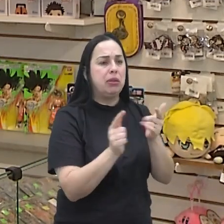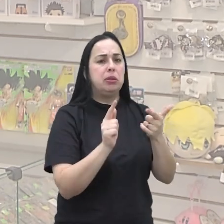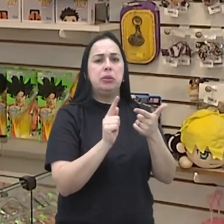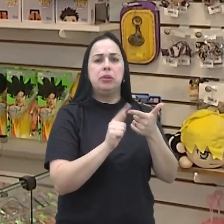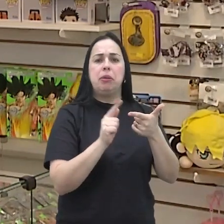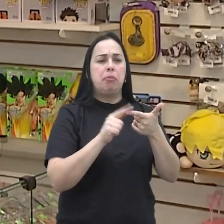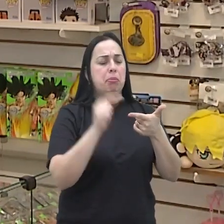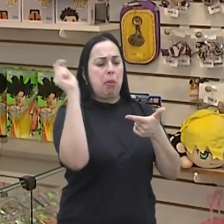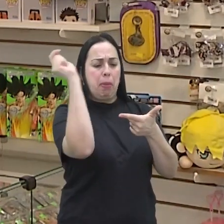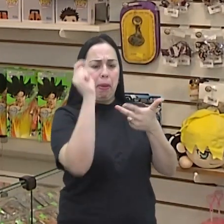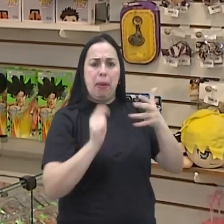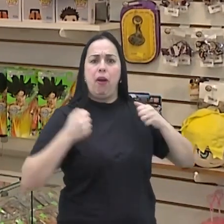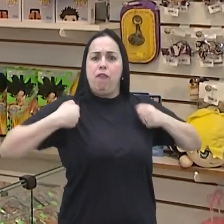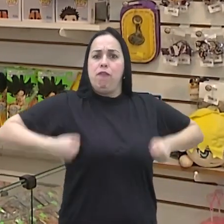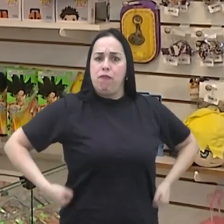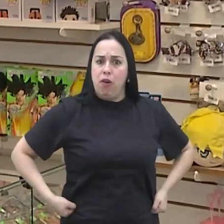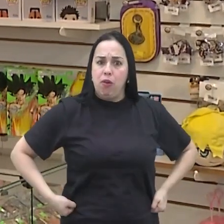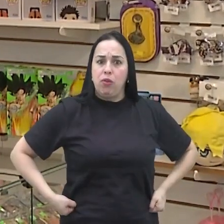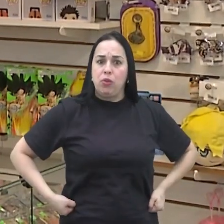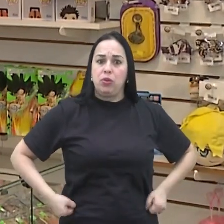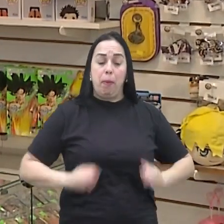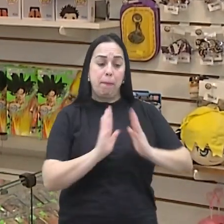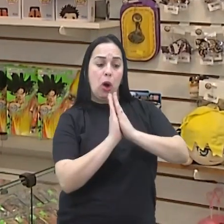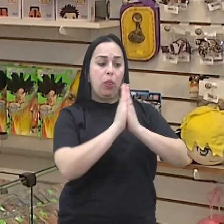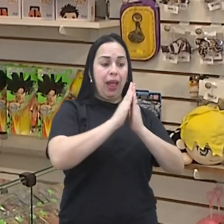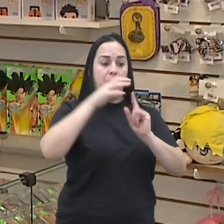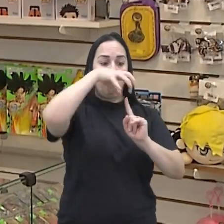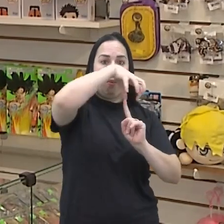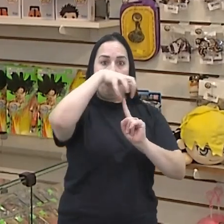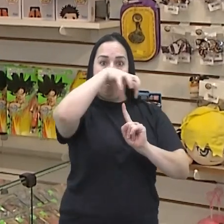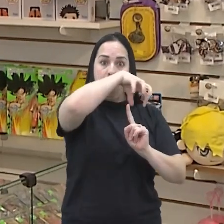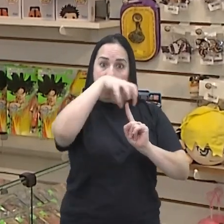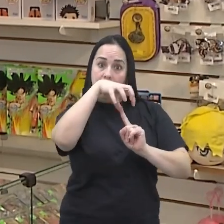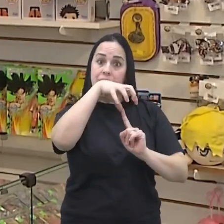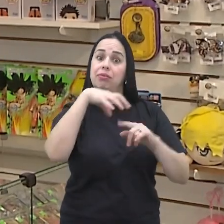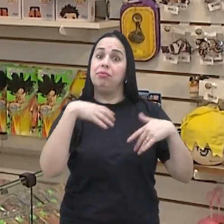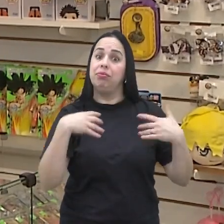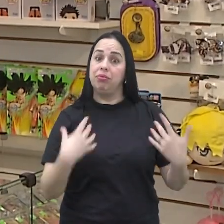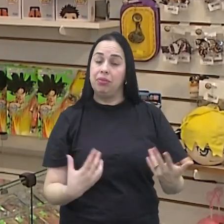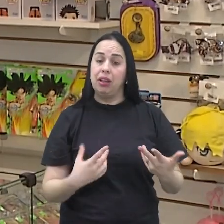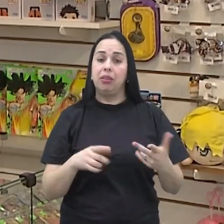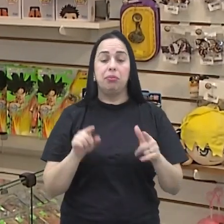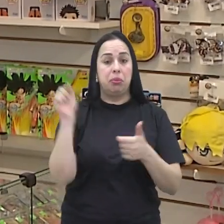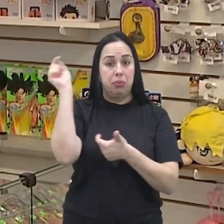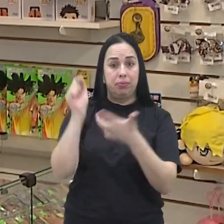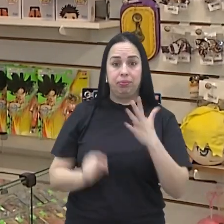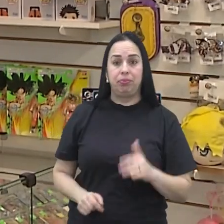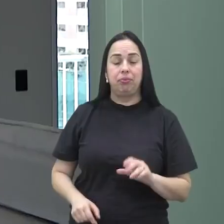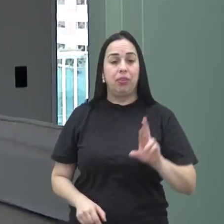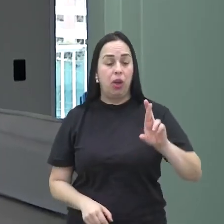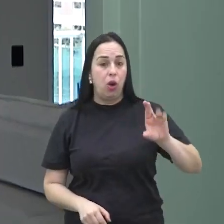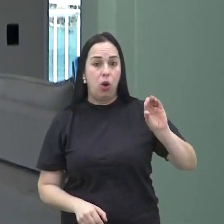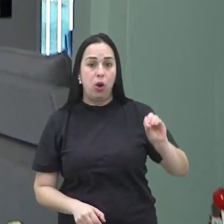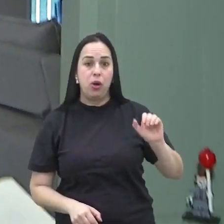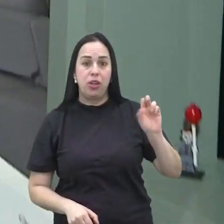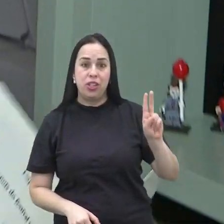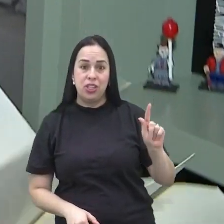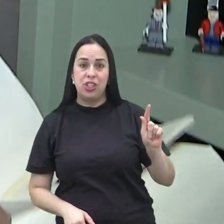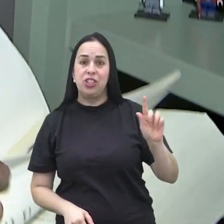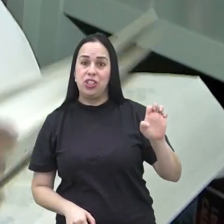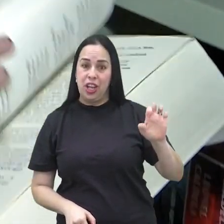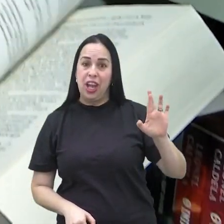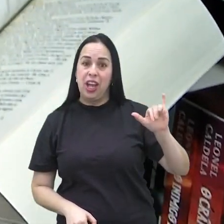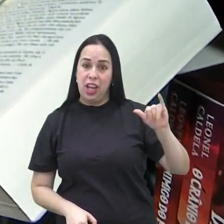Game Card. Mangá, camiseta, Funko Pop, também tem bastante. E até figure. Rogério entrou